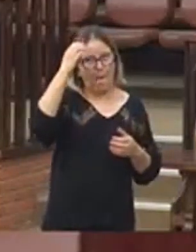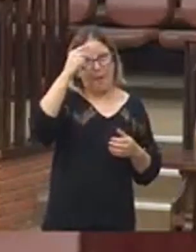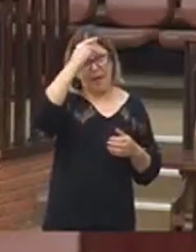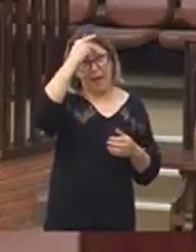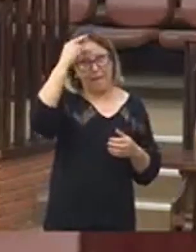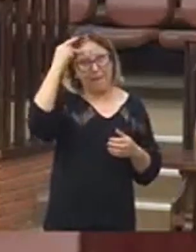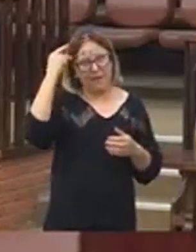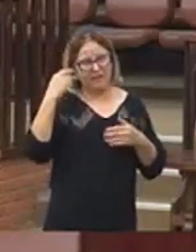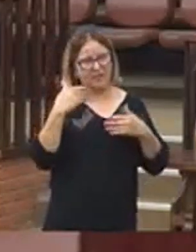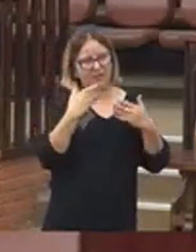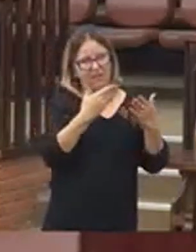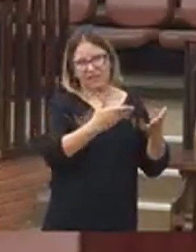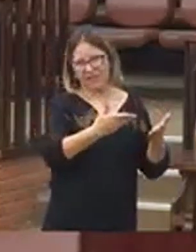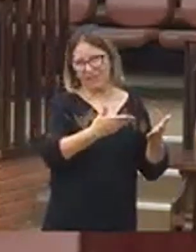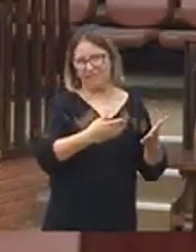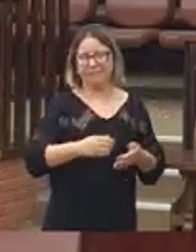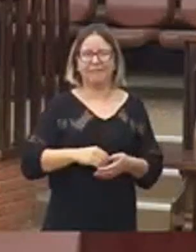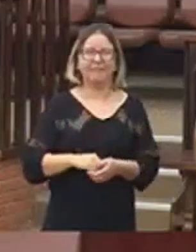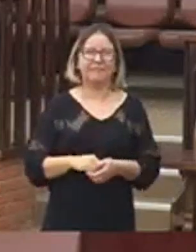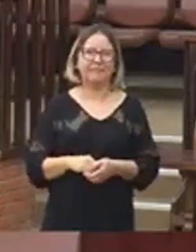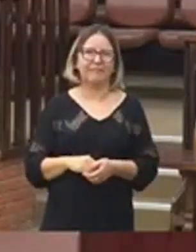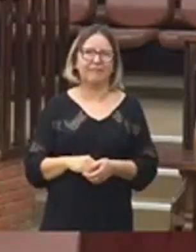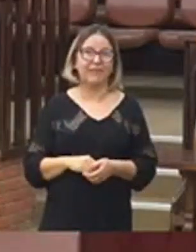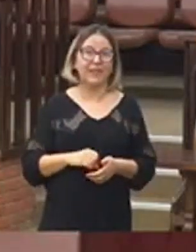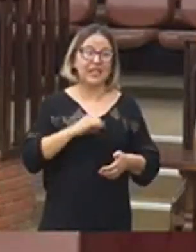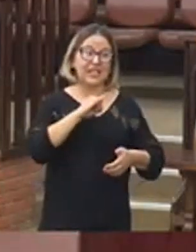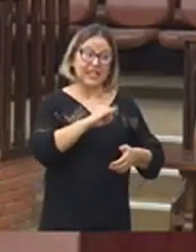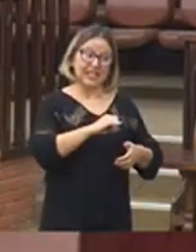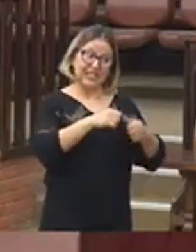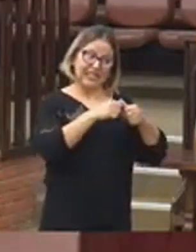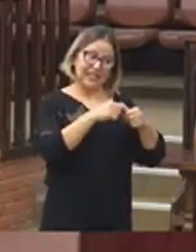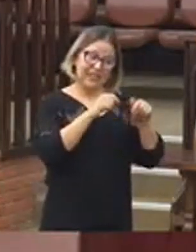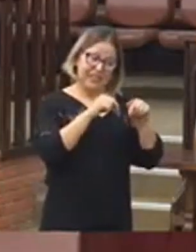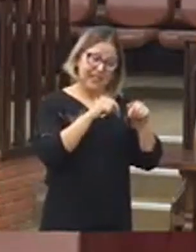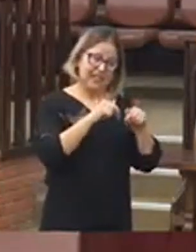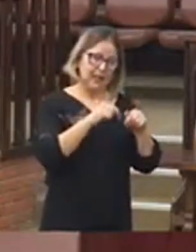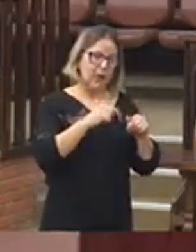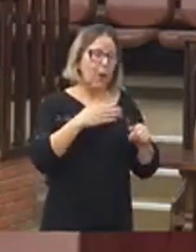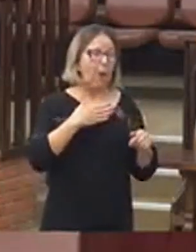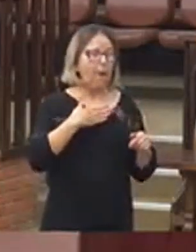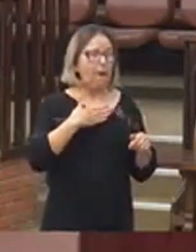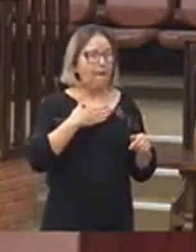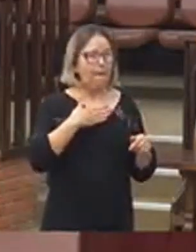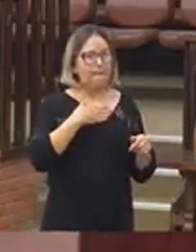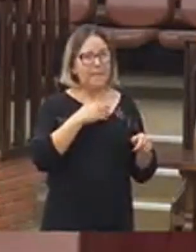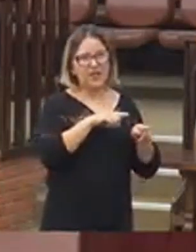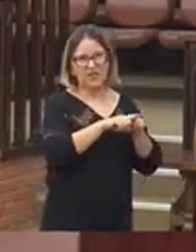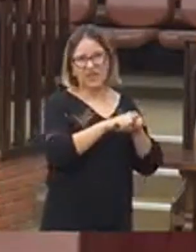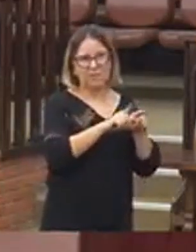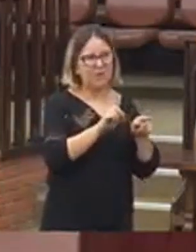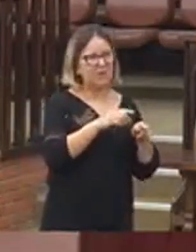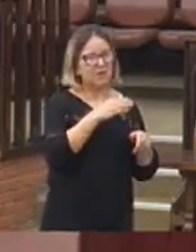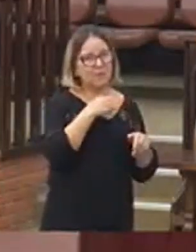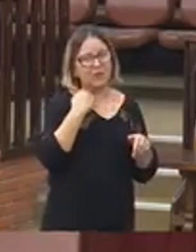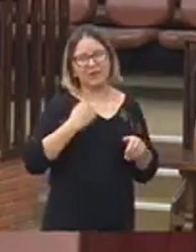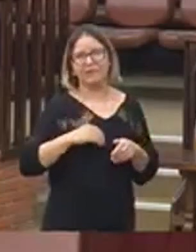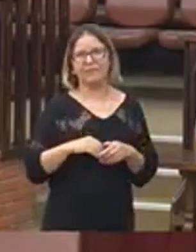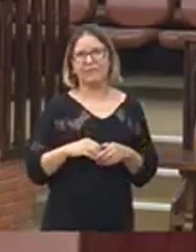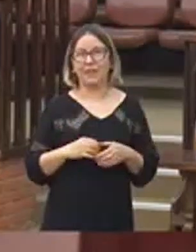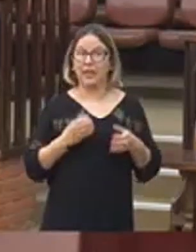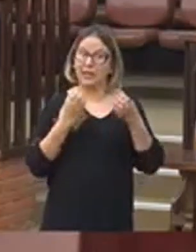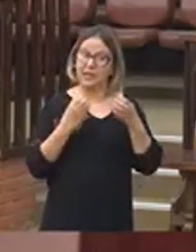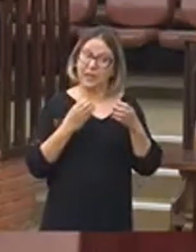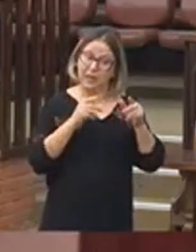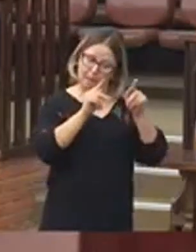ele não tinha acontecido isso. Meu irmão não teria morrido. Eles queriam a presença de Jesus aqui.